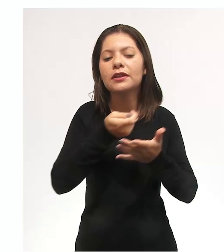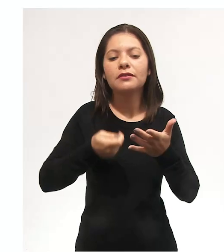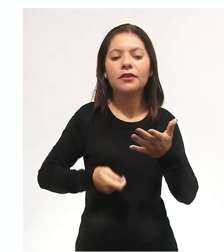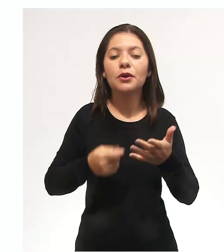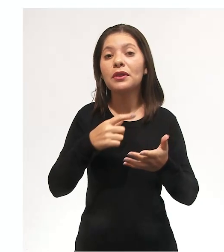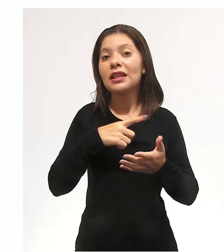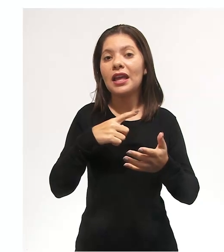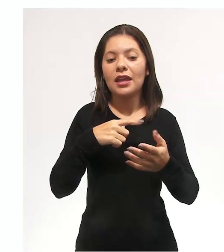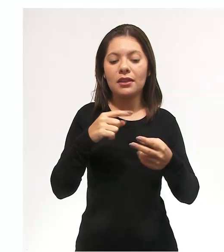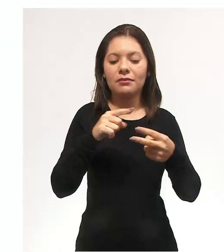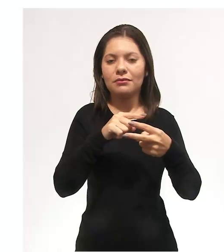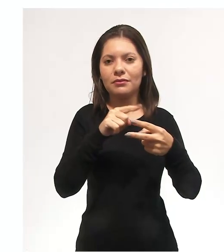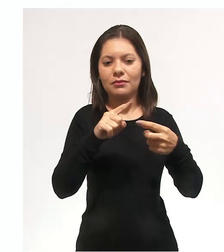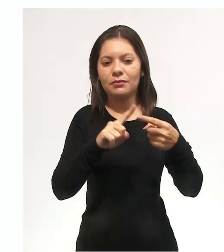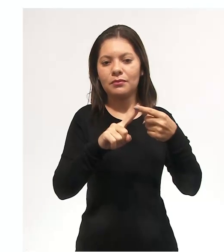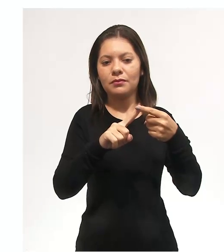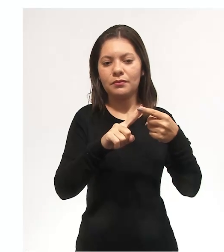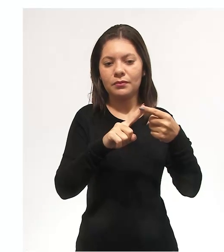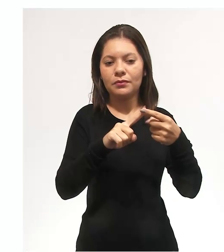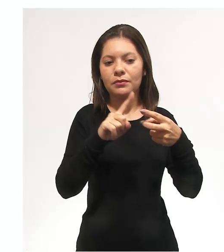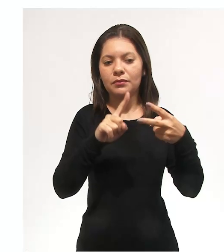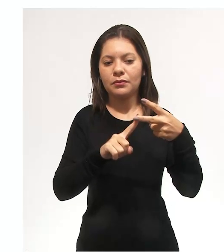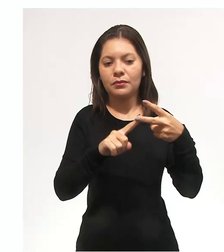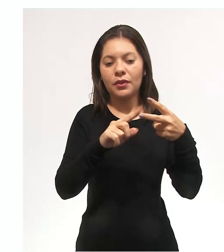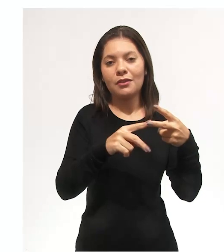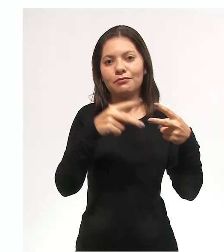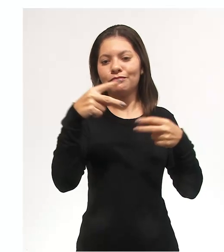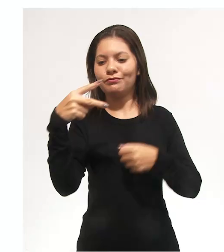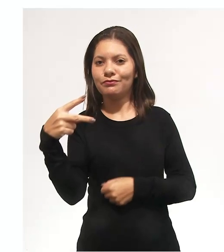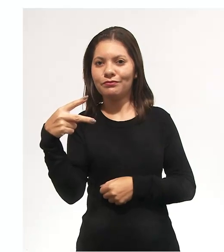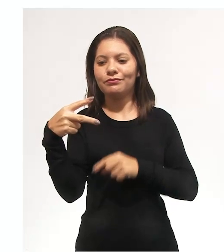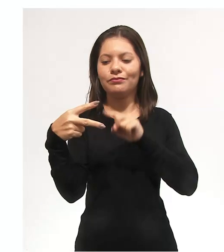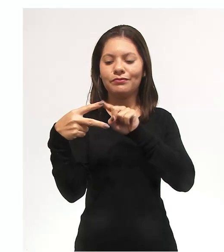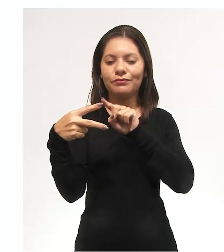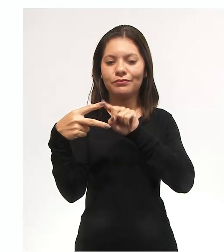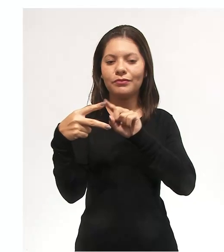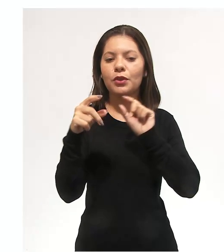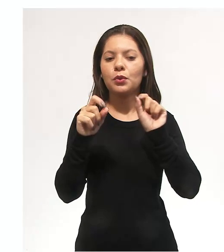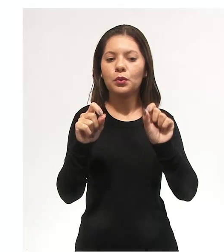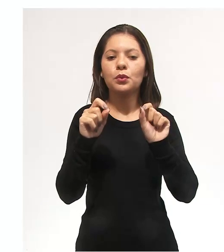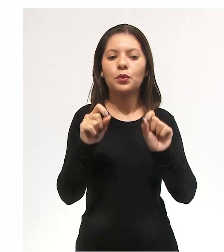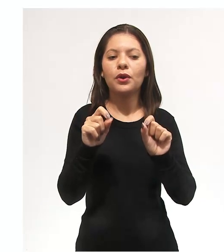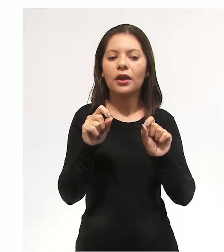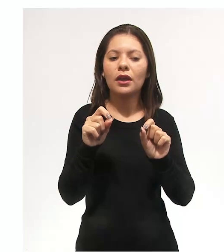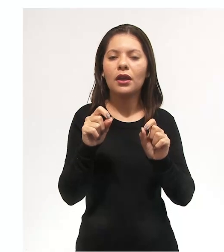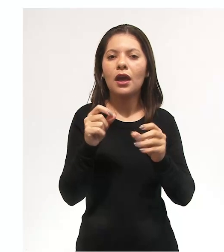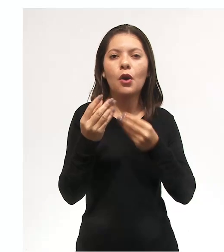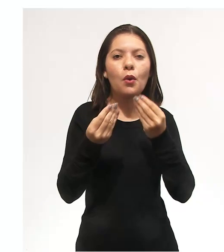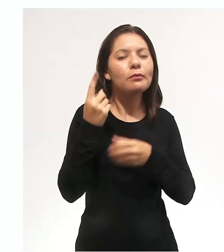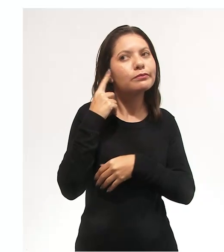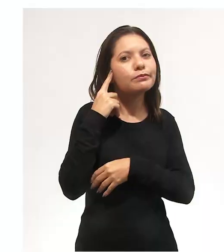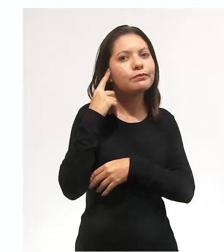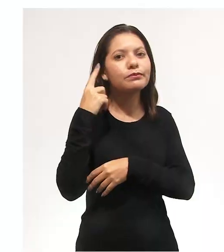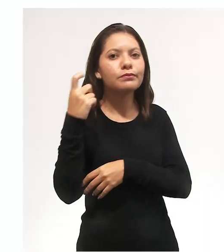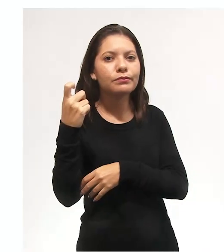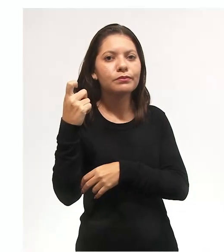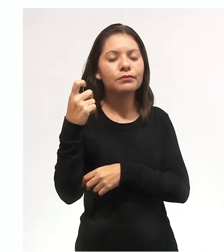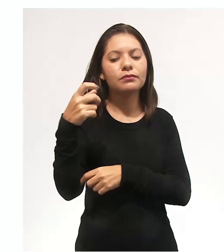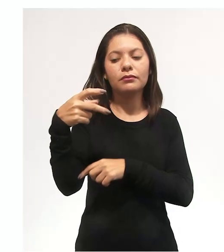por dois elementos inseparáveis: o significante, que é a forma sonora, e